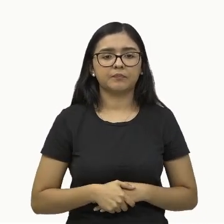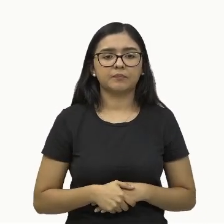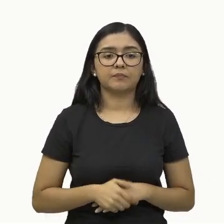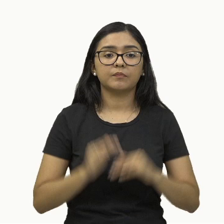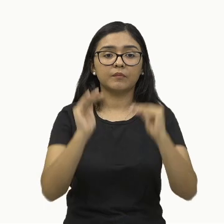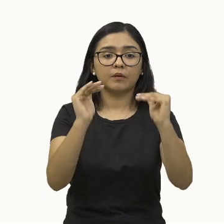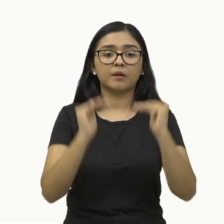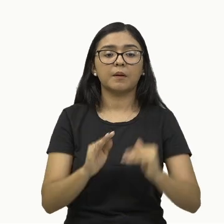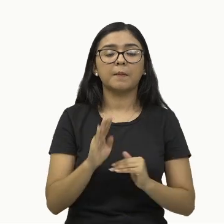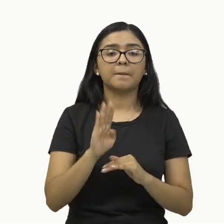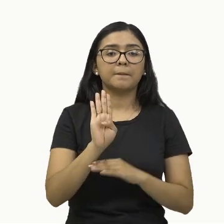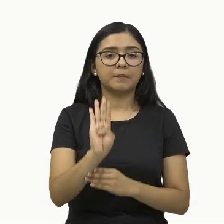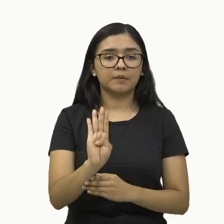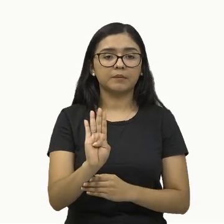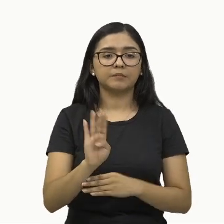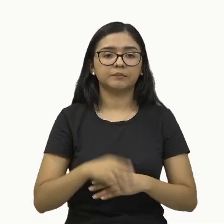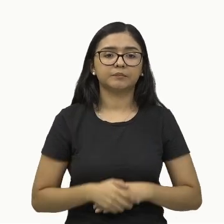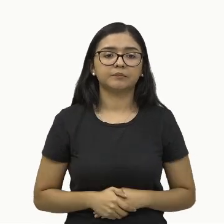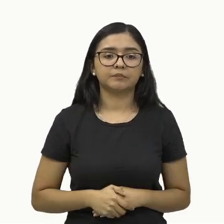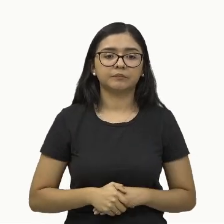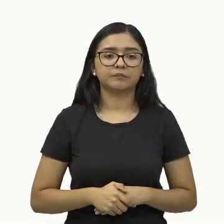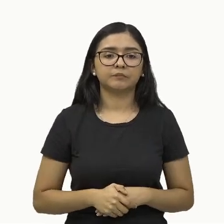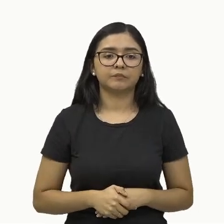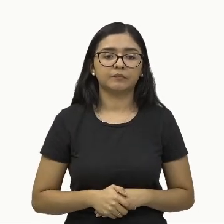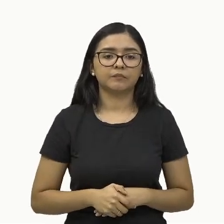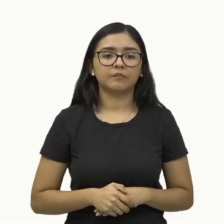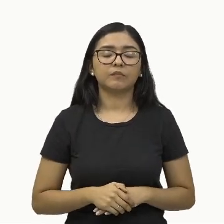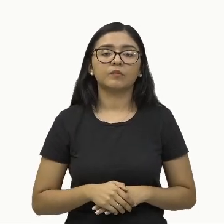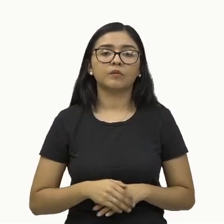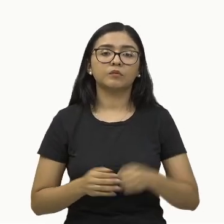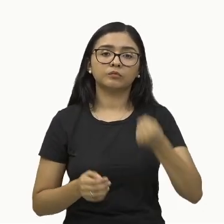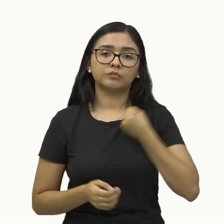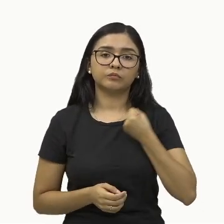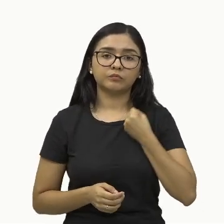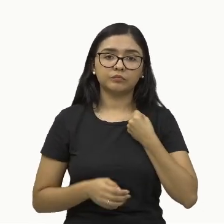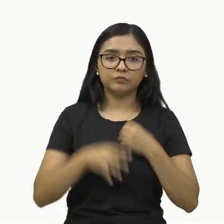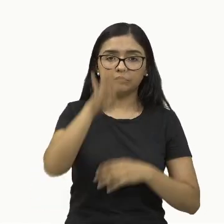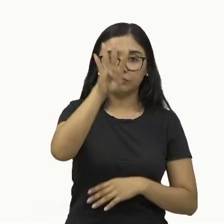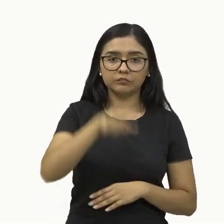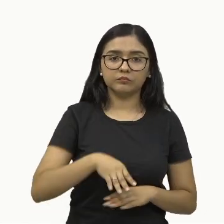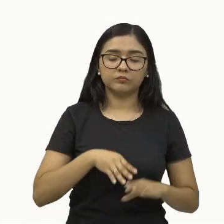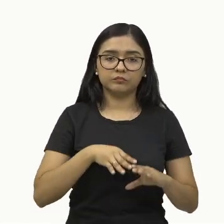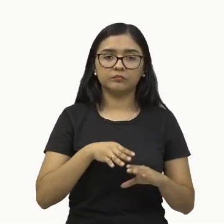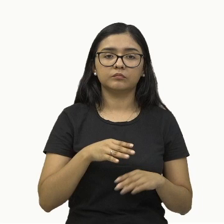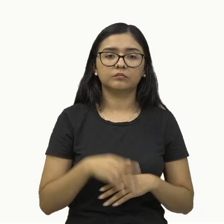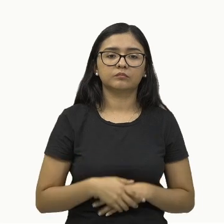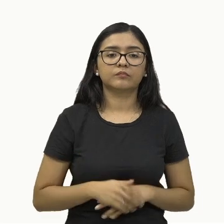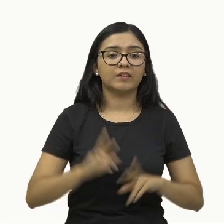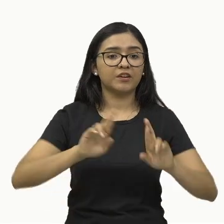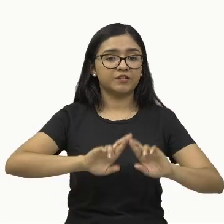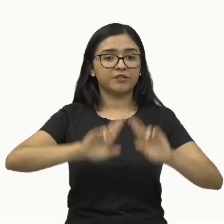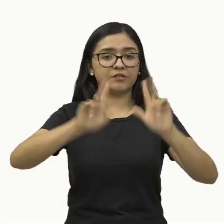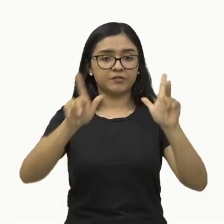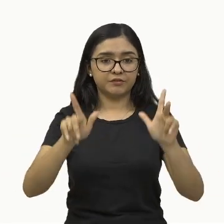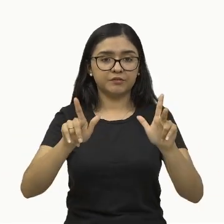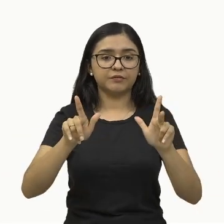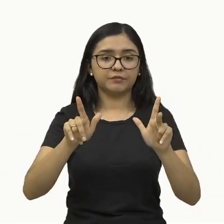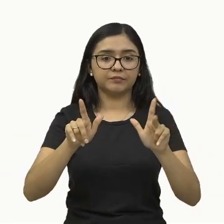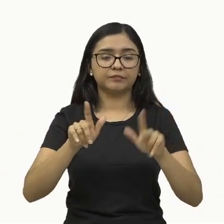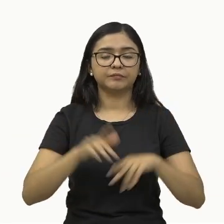letra B. O número de colunas da matriz A é diferente do número